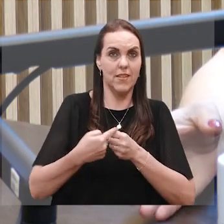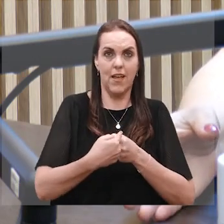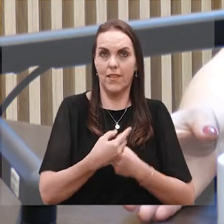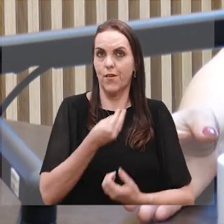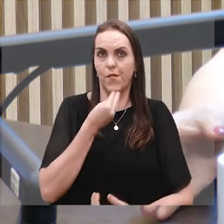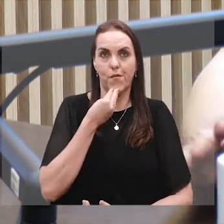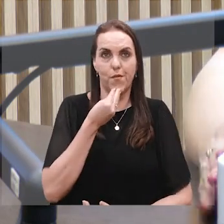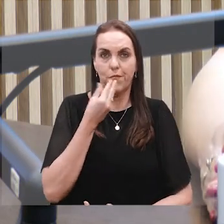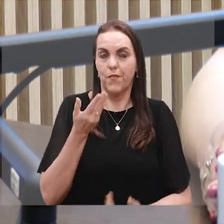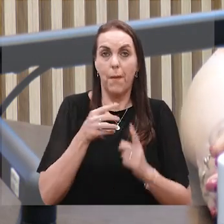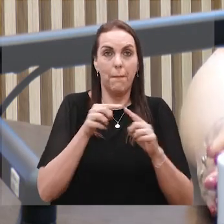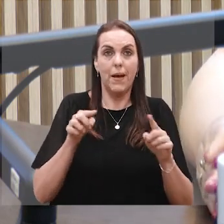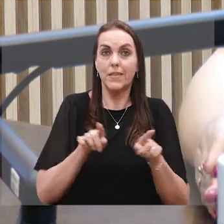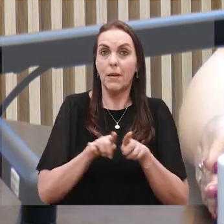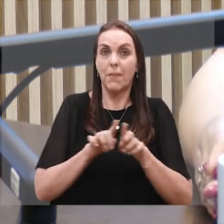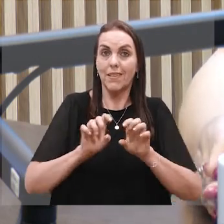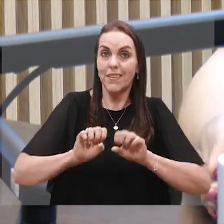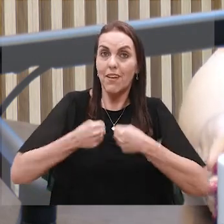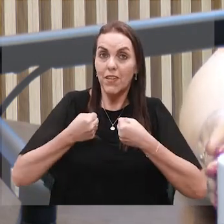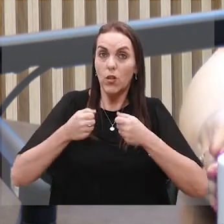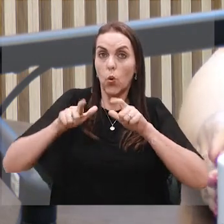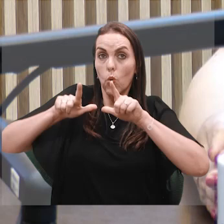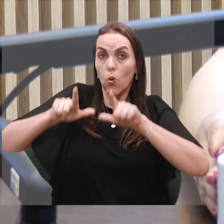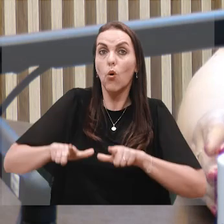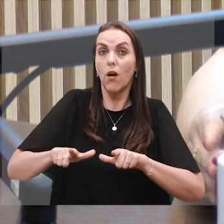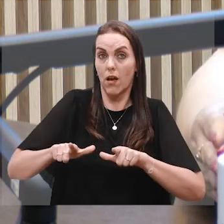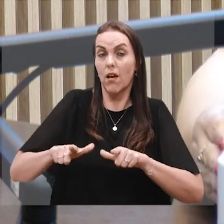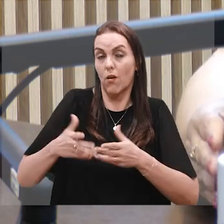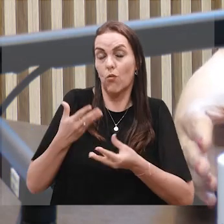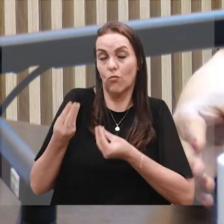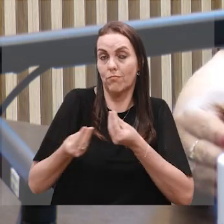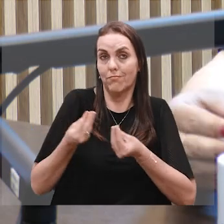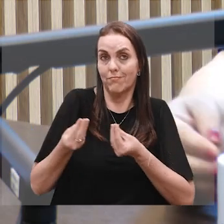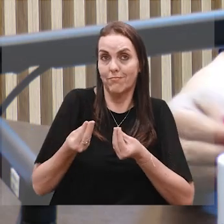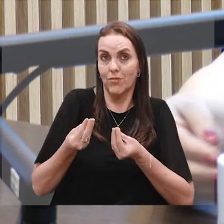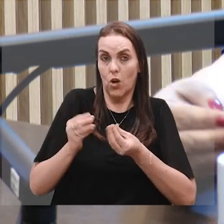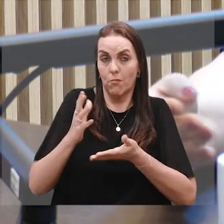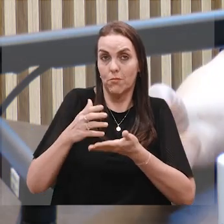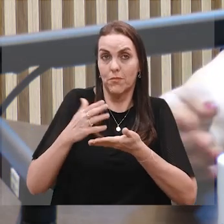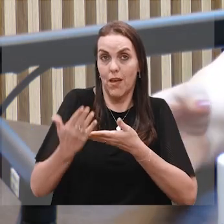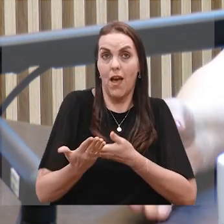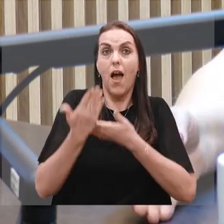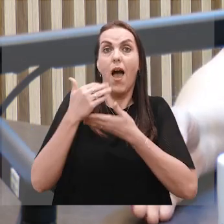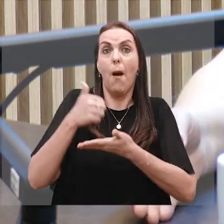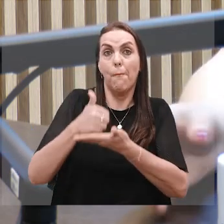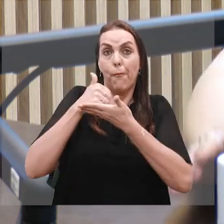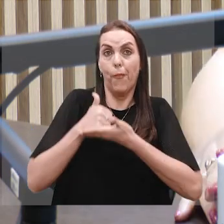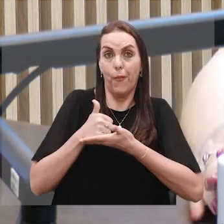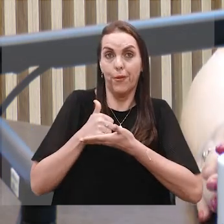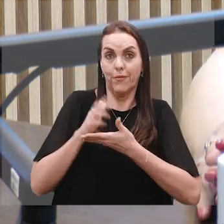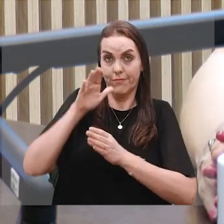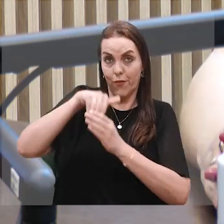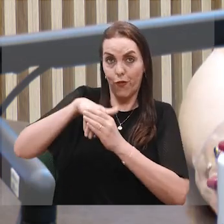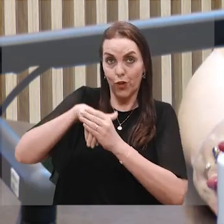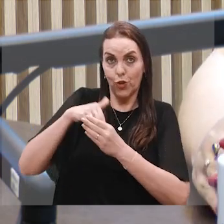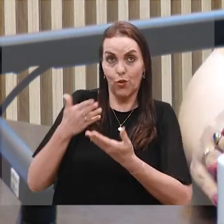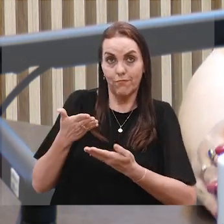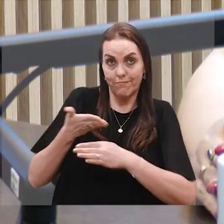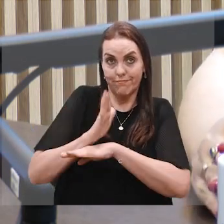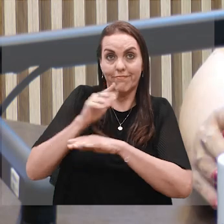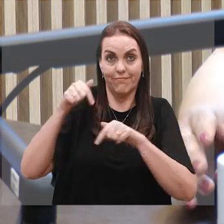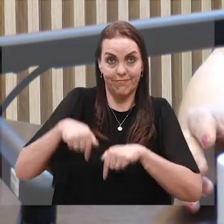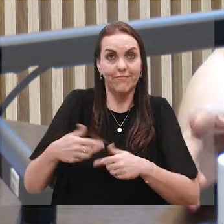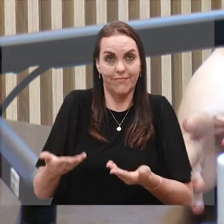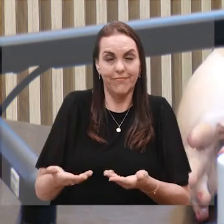cidade, claro, mas também defender o local que a gente, que nos colocou aqui, né?